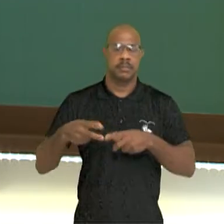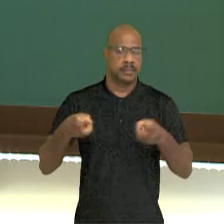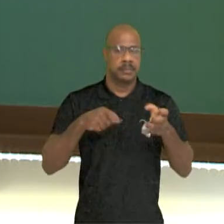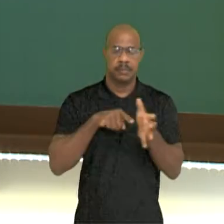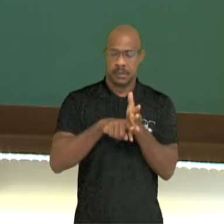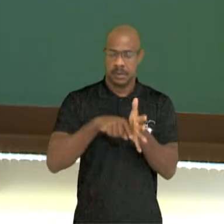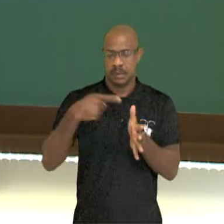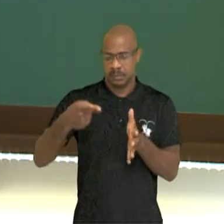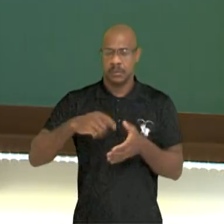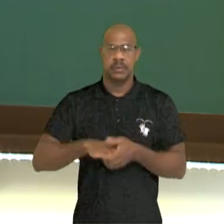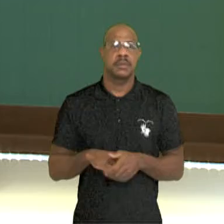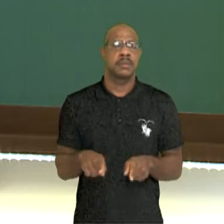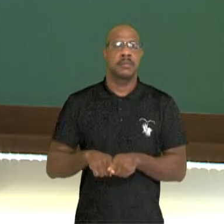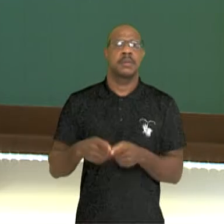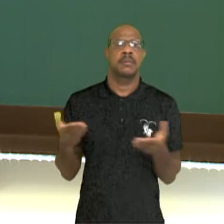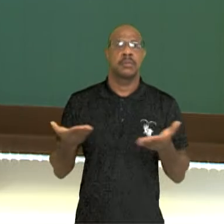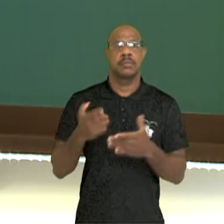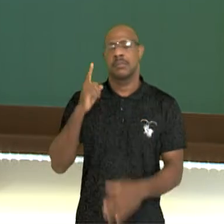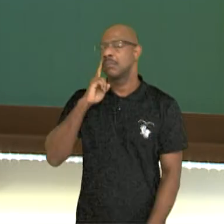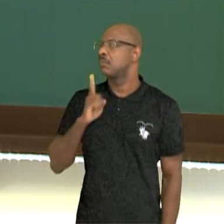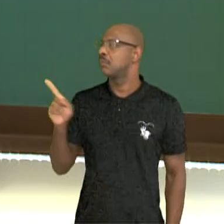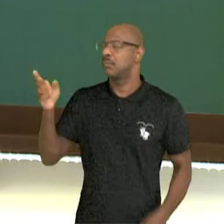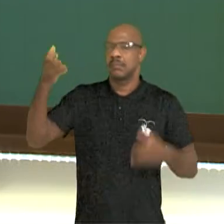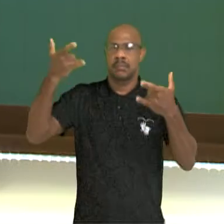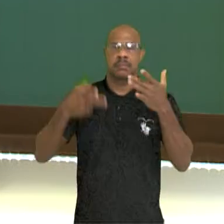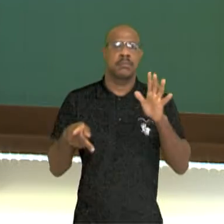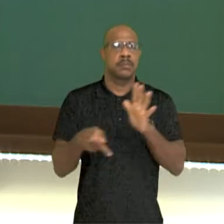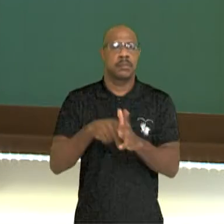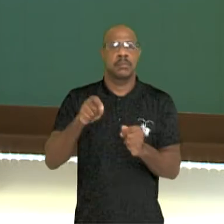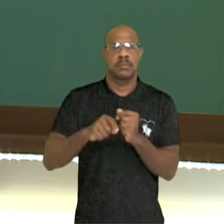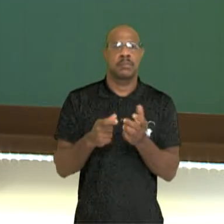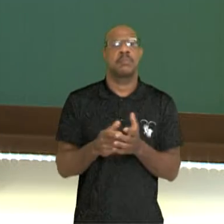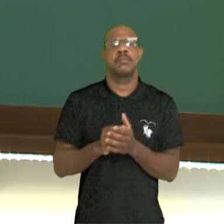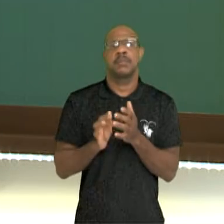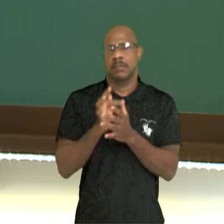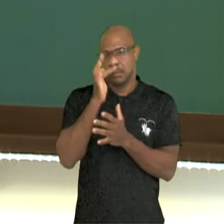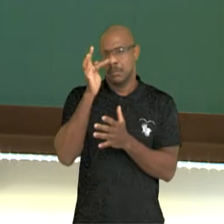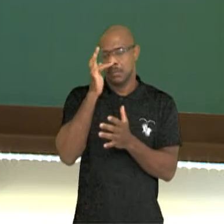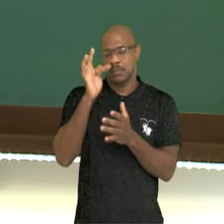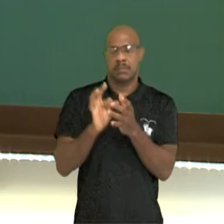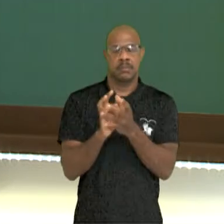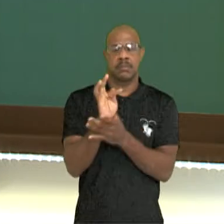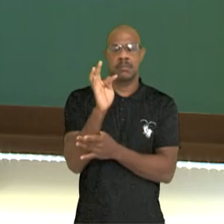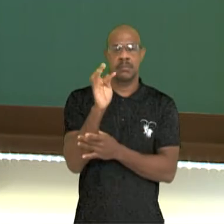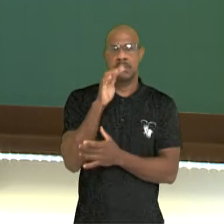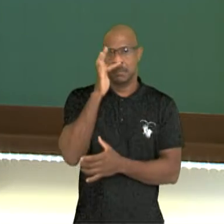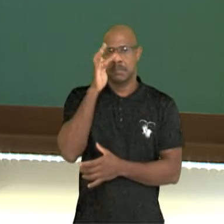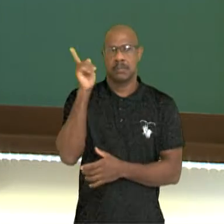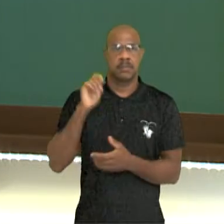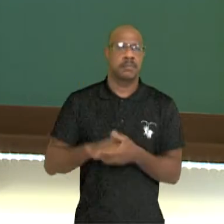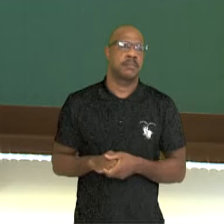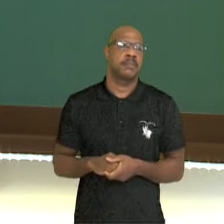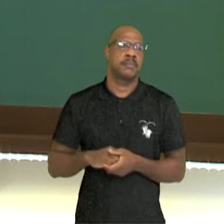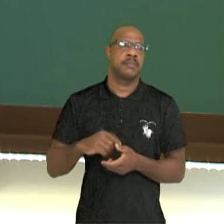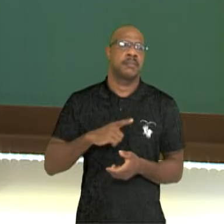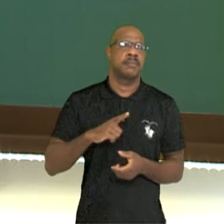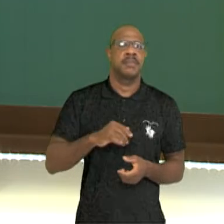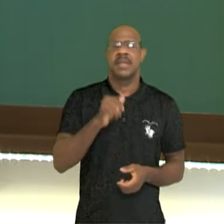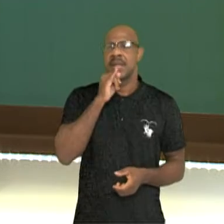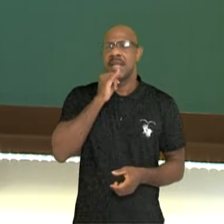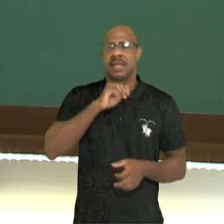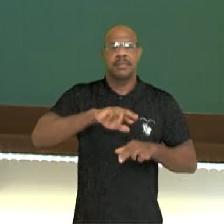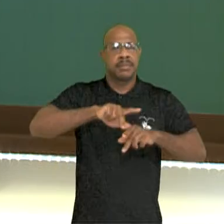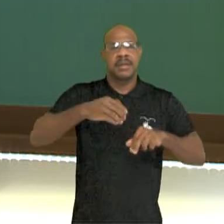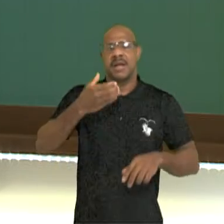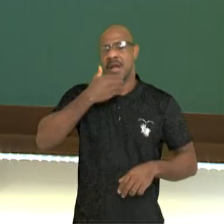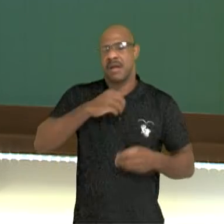pesquisarem depois, mas aqui a gente vai falar mais especificamente das flores. Exemplos, então, nós temos o eucalipto, a rosa, a maçã,